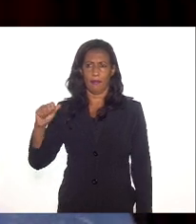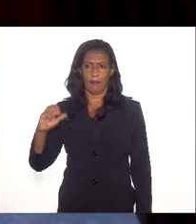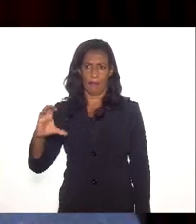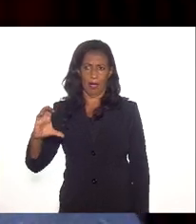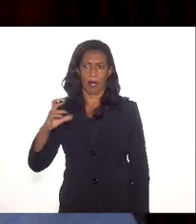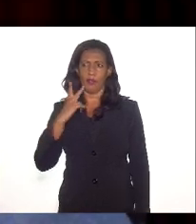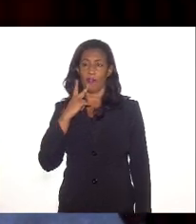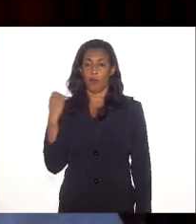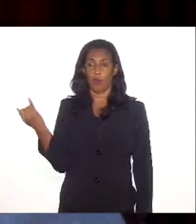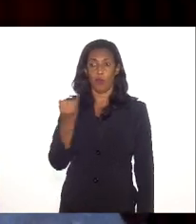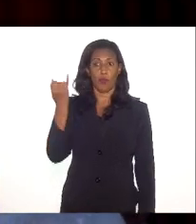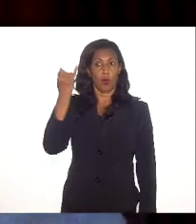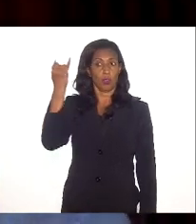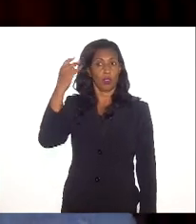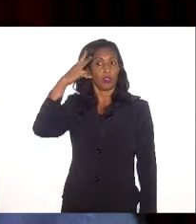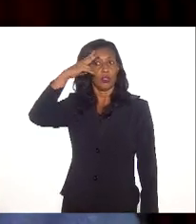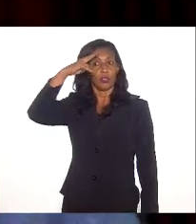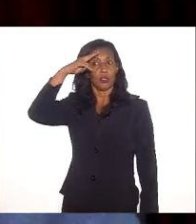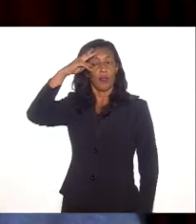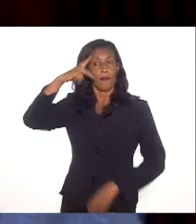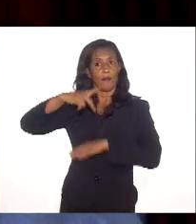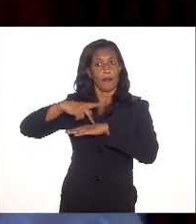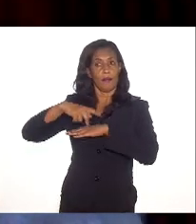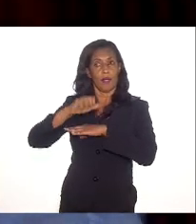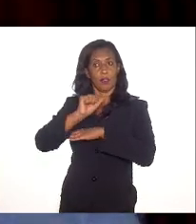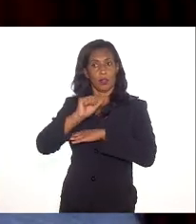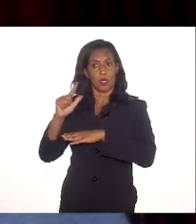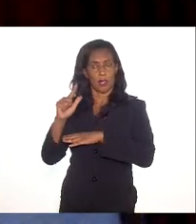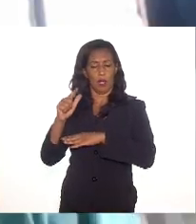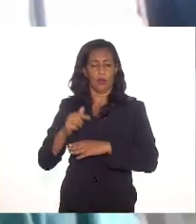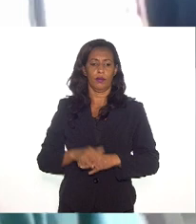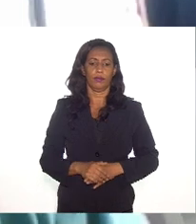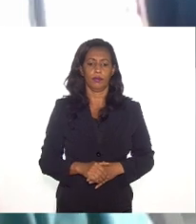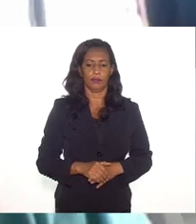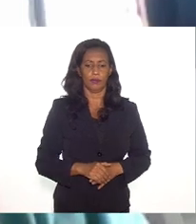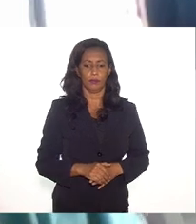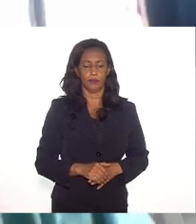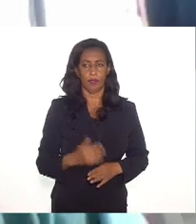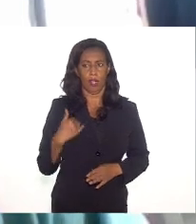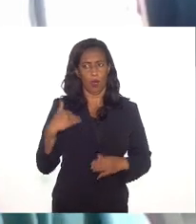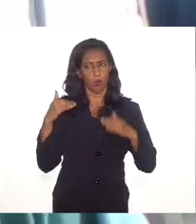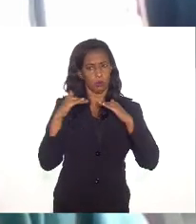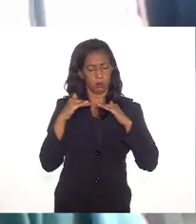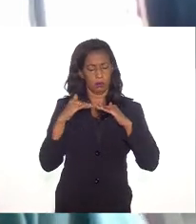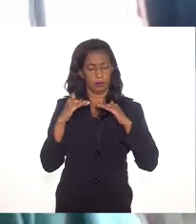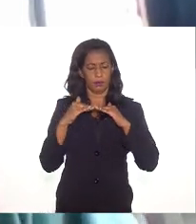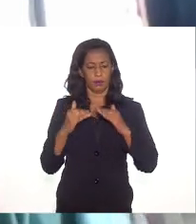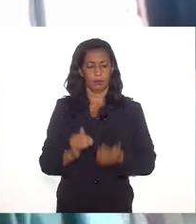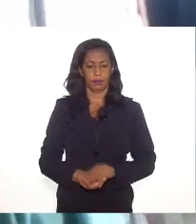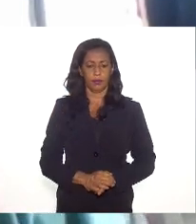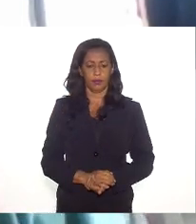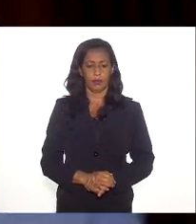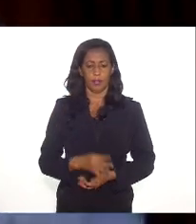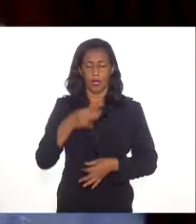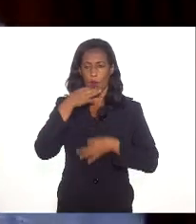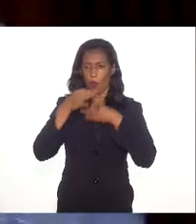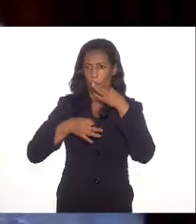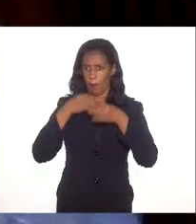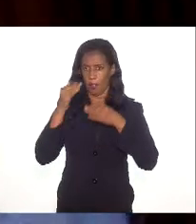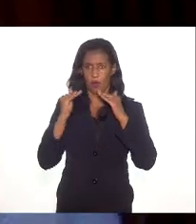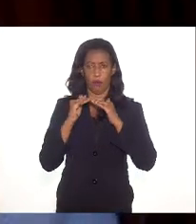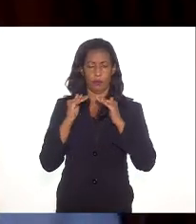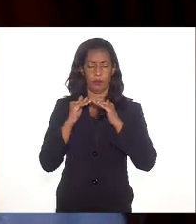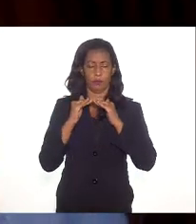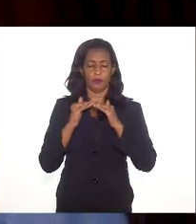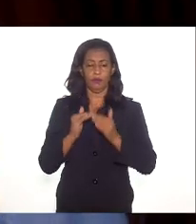importância histórica da Pedra do Sal e opinou favoravelmente. Ah, que ótimo. Tem opinião favorável do